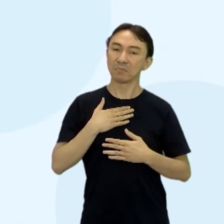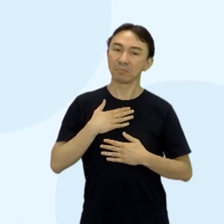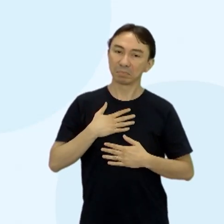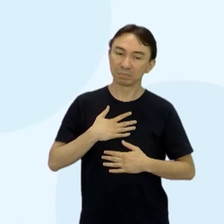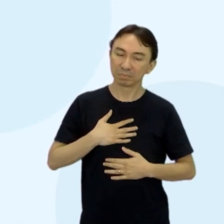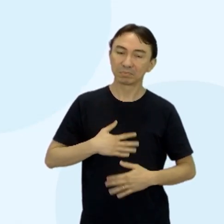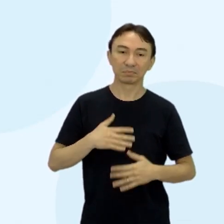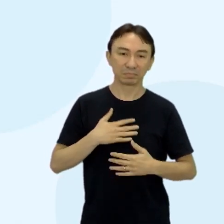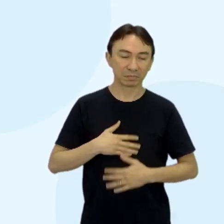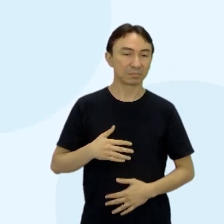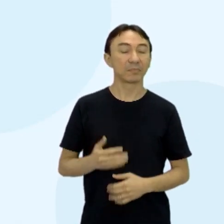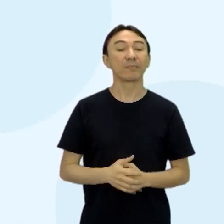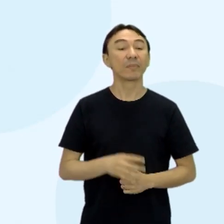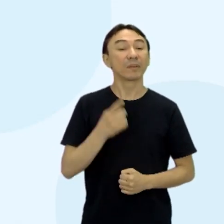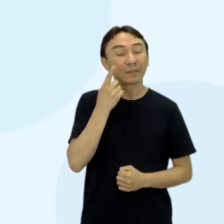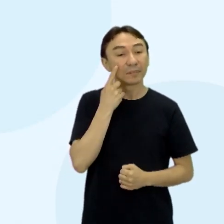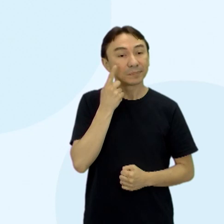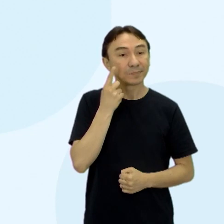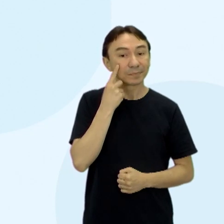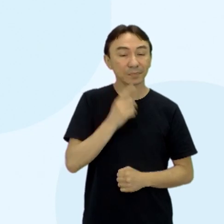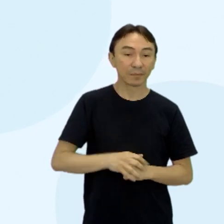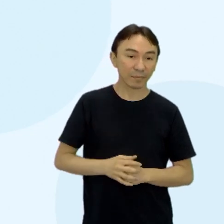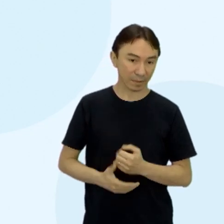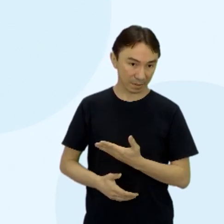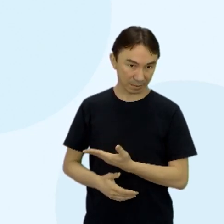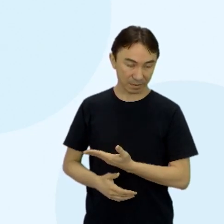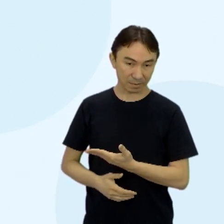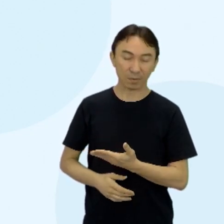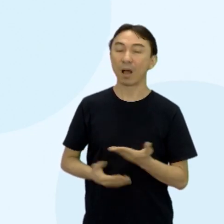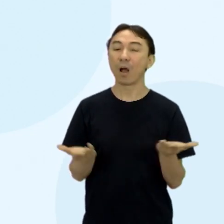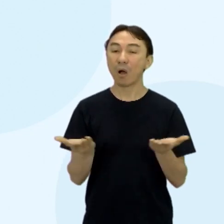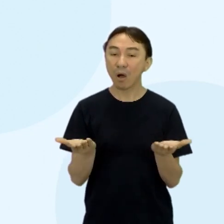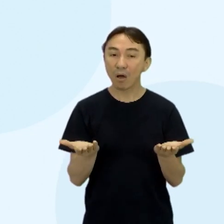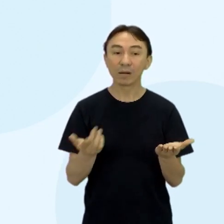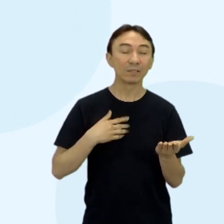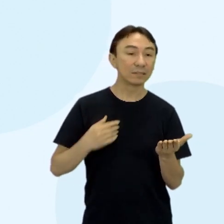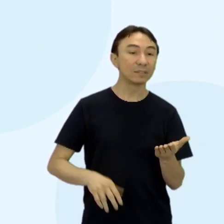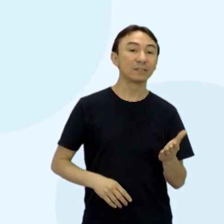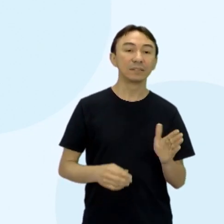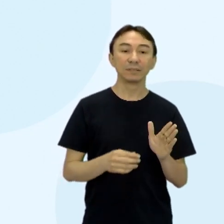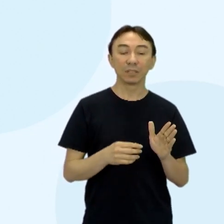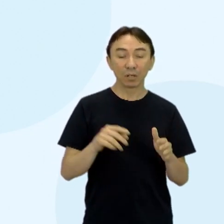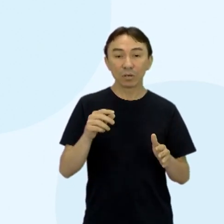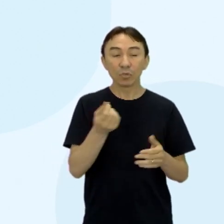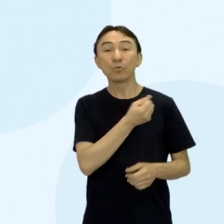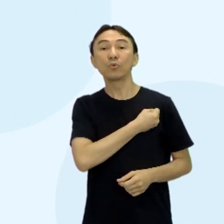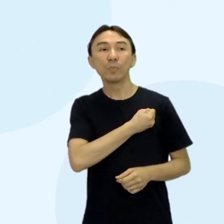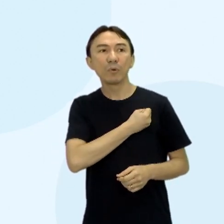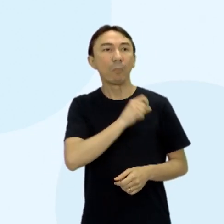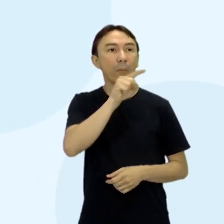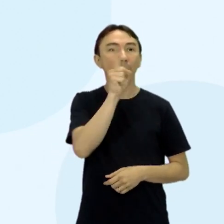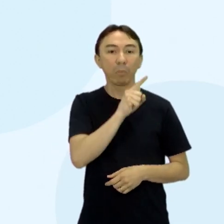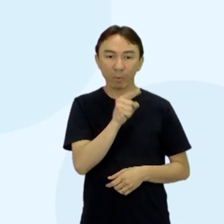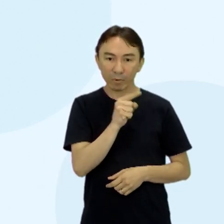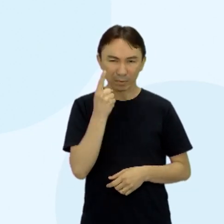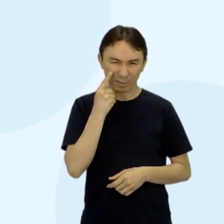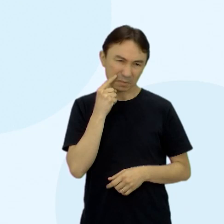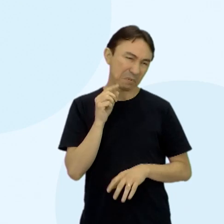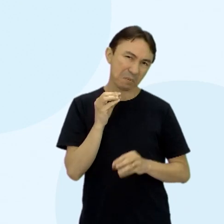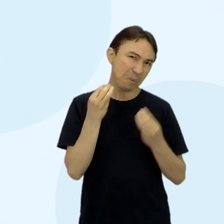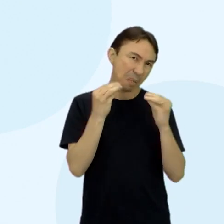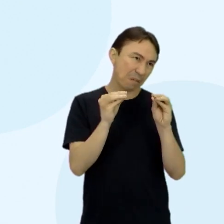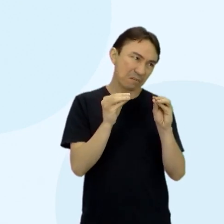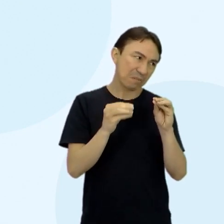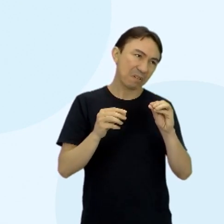pressa nenhuma. Então, olha só, o que que eu vou fazer, ó? Eu vou representar, Vivi, esse número que não está aparecendo aí com a letra N.